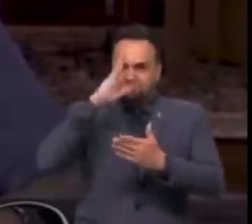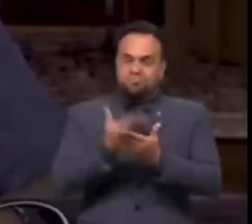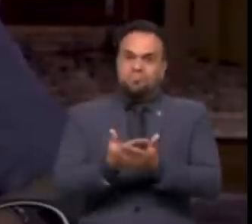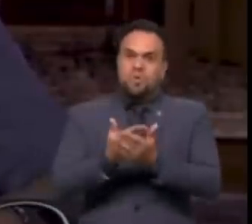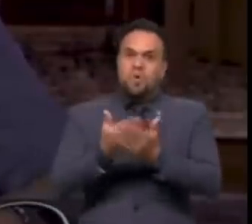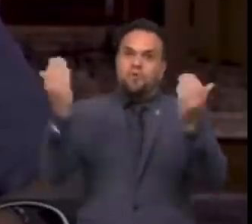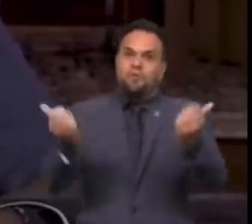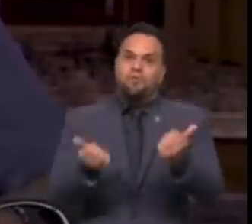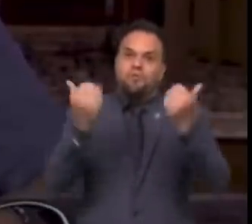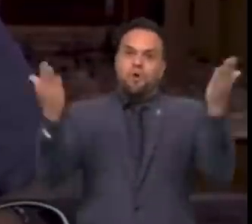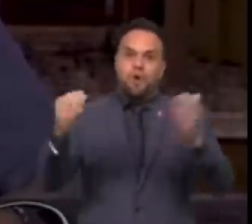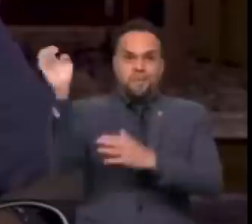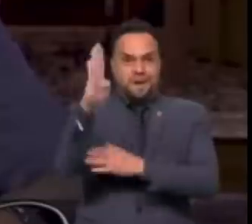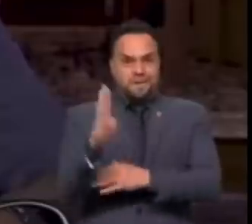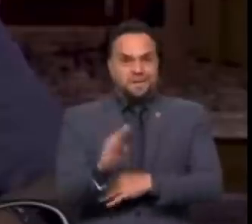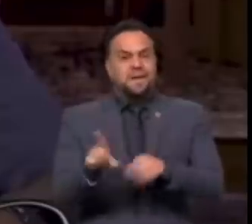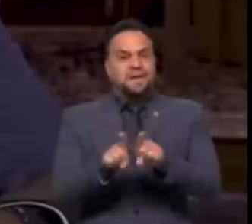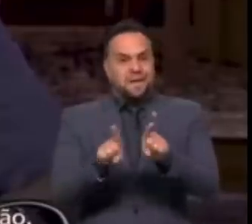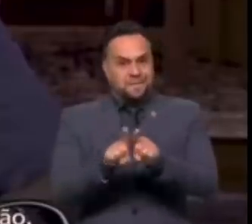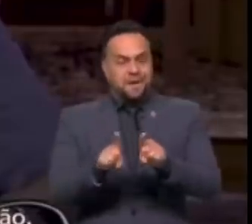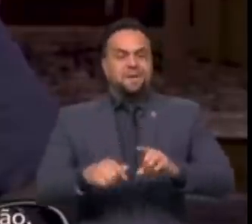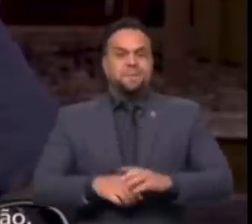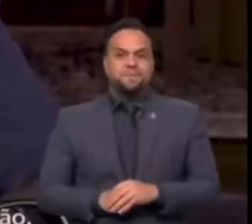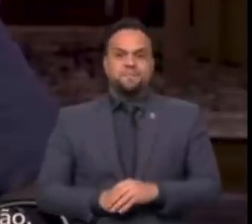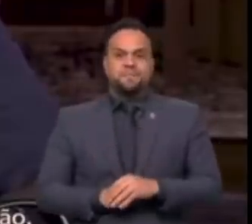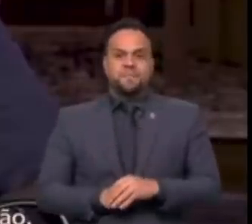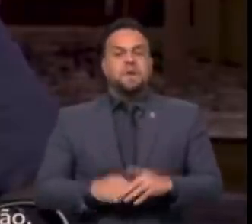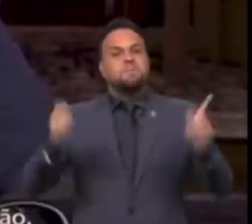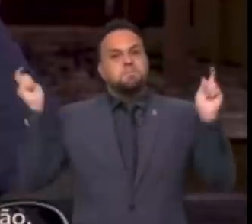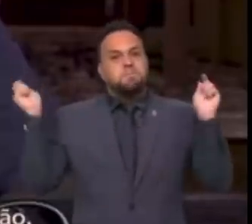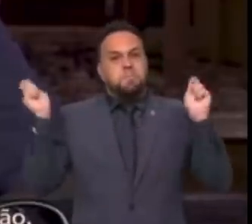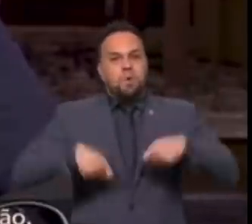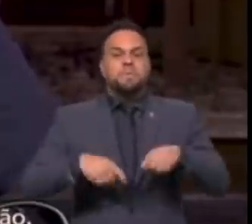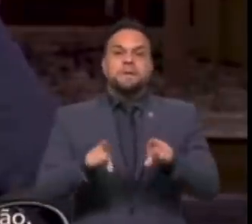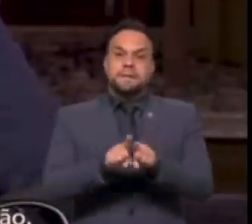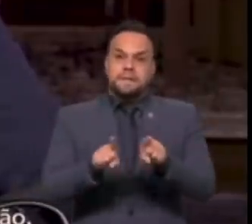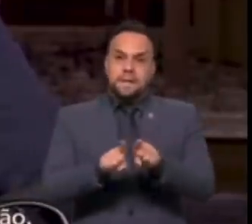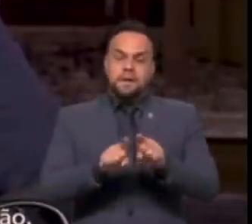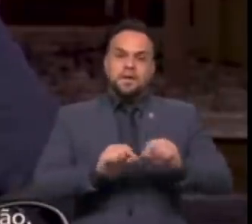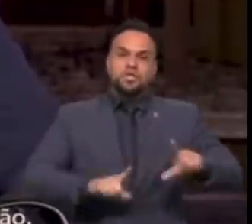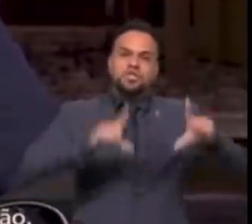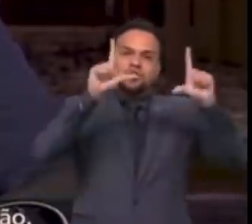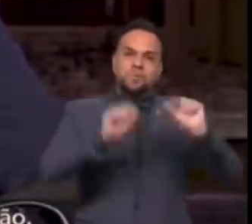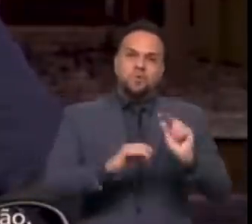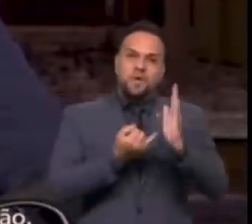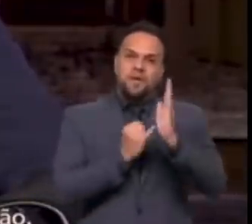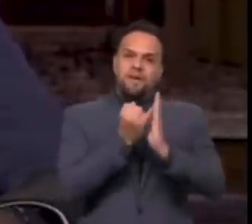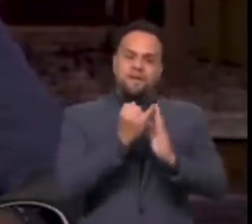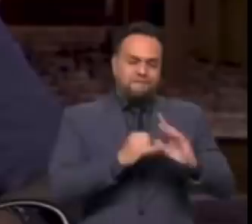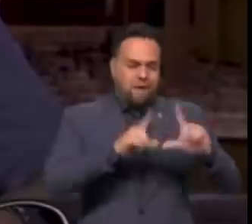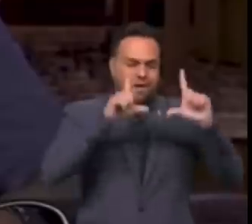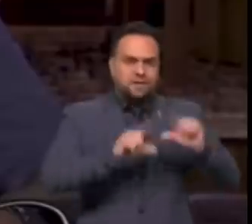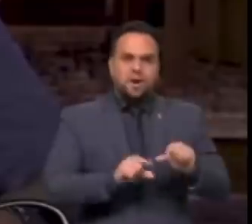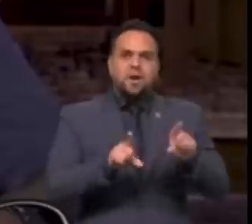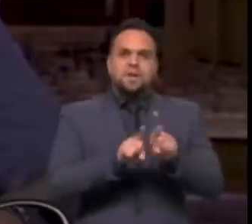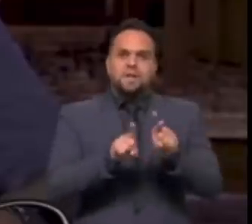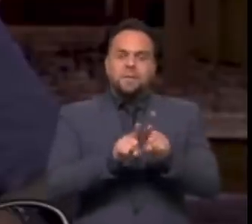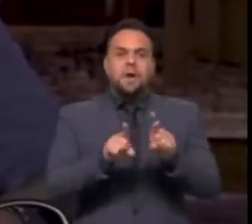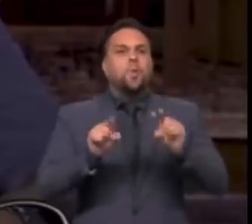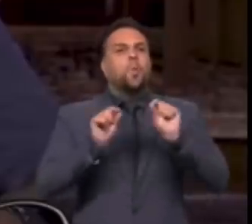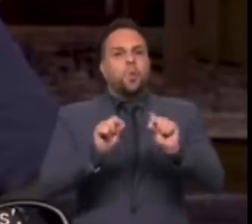dos investidores brasileiros e estrangeiros o que possibilitará também em função da inflação